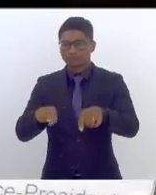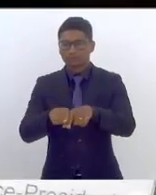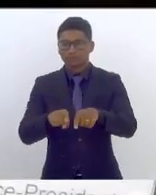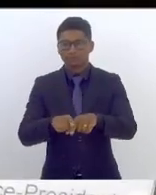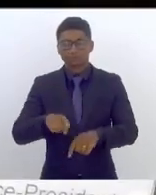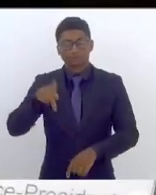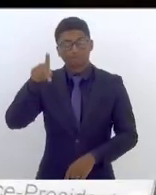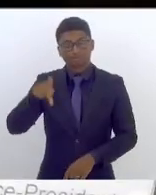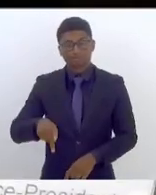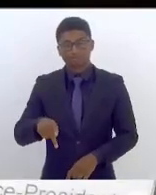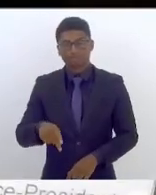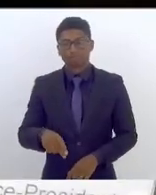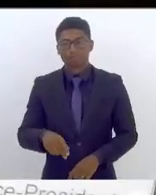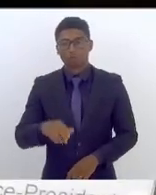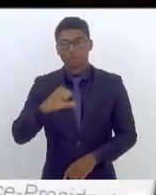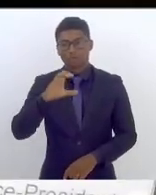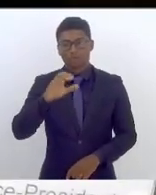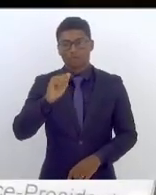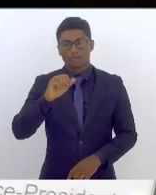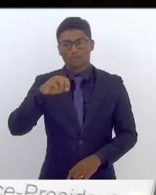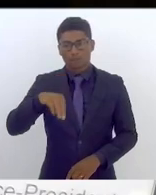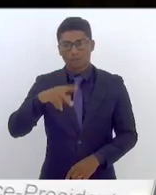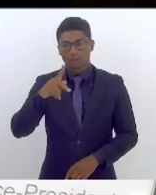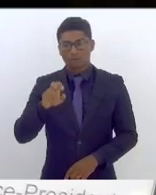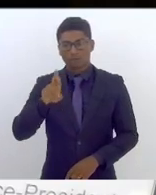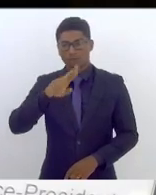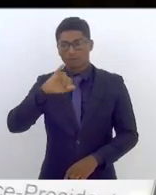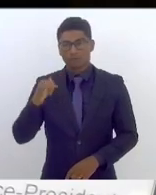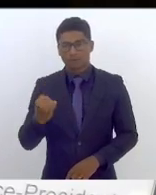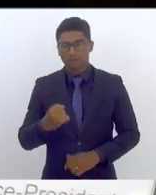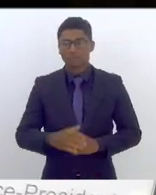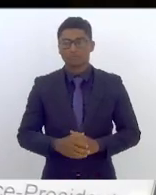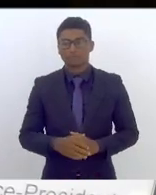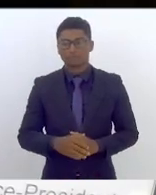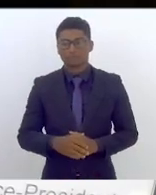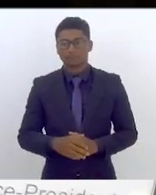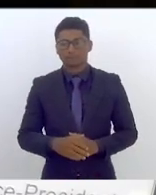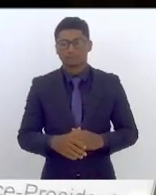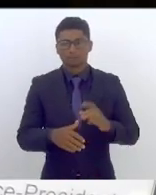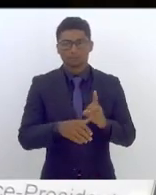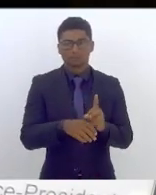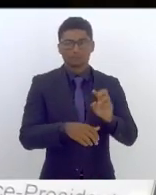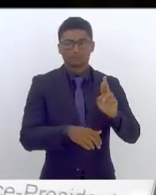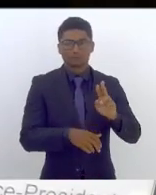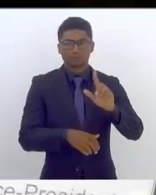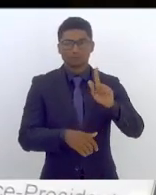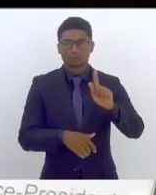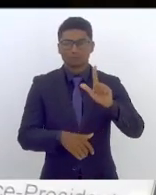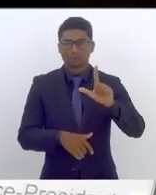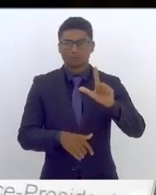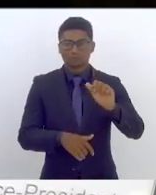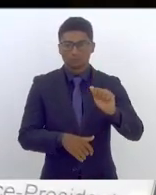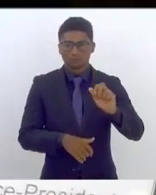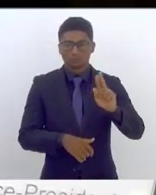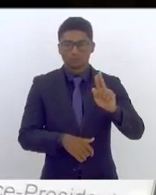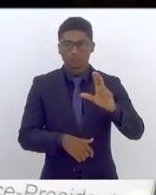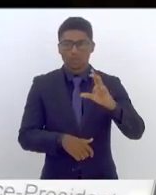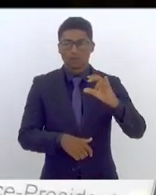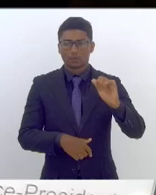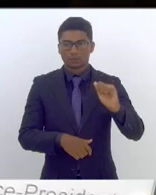camperj Dr Eduardo nossa querida Dra Gláucia nosso